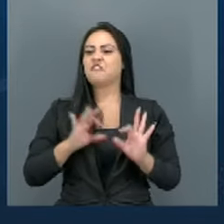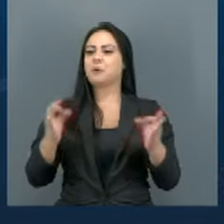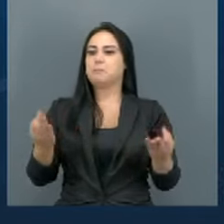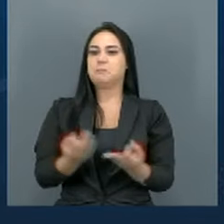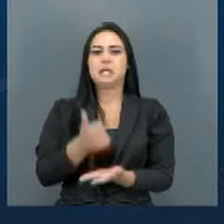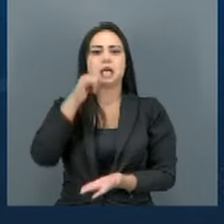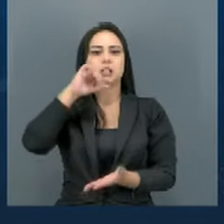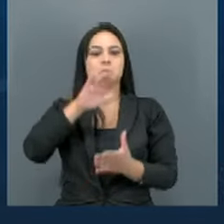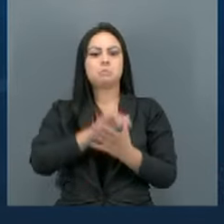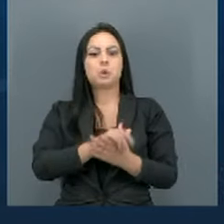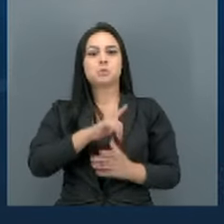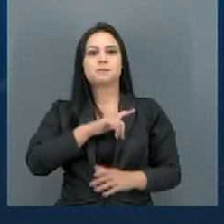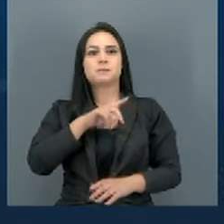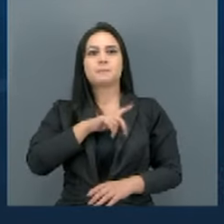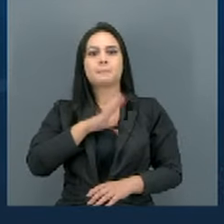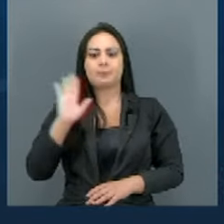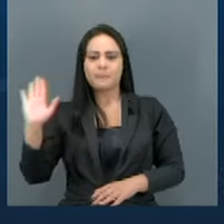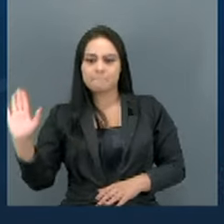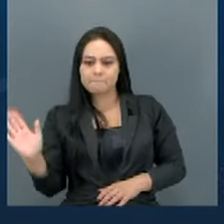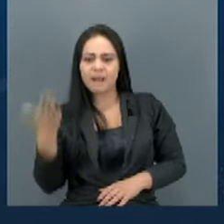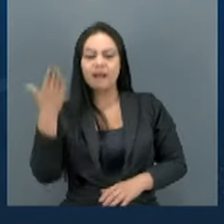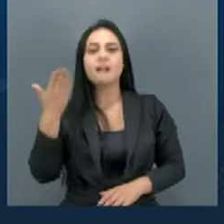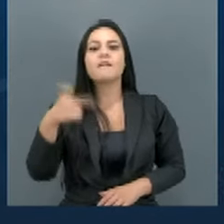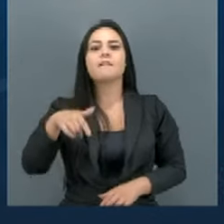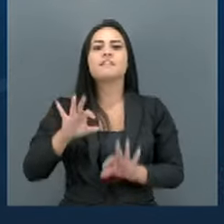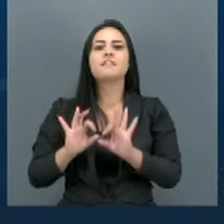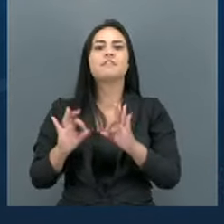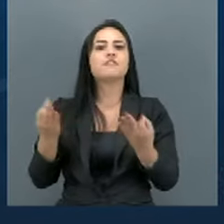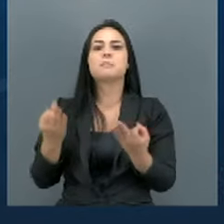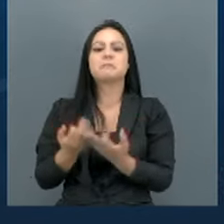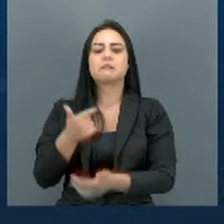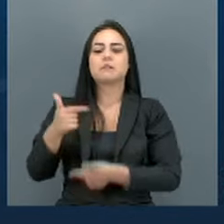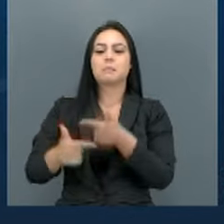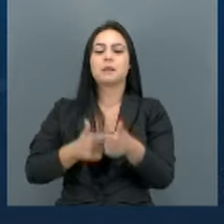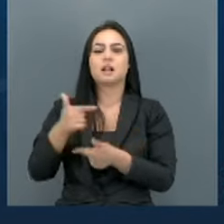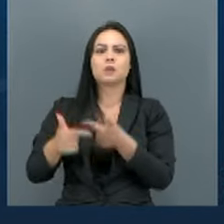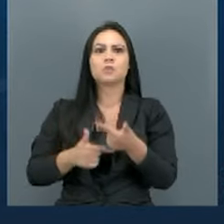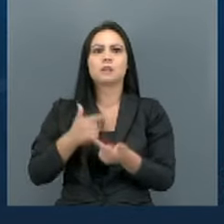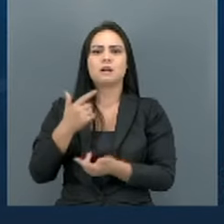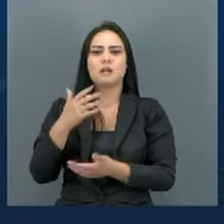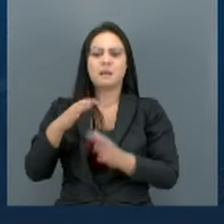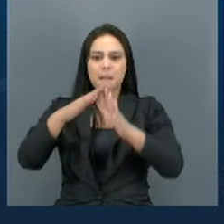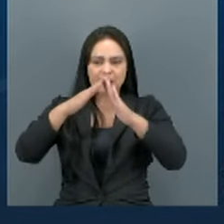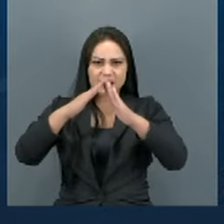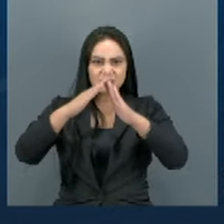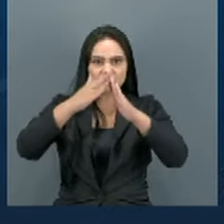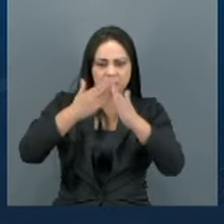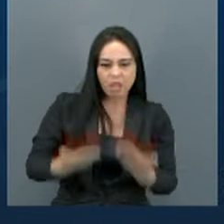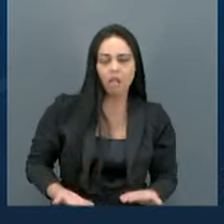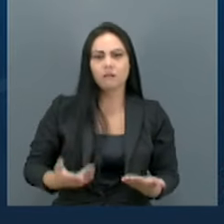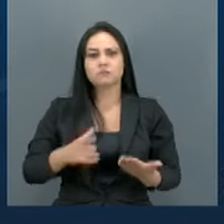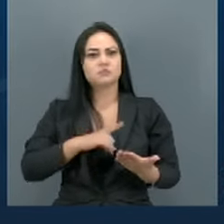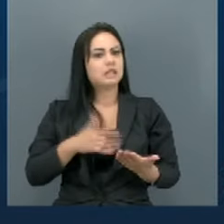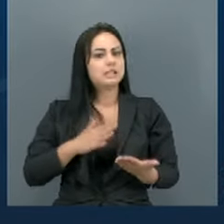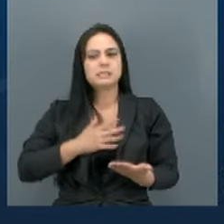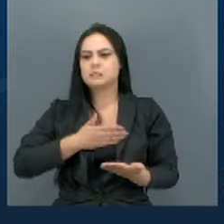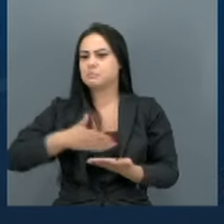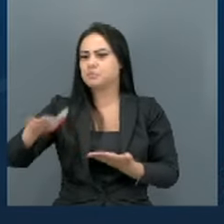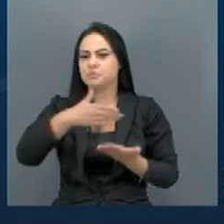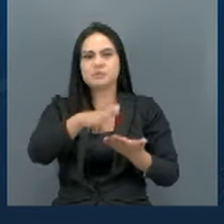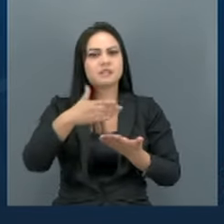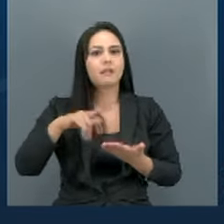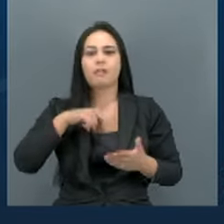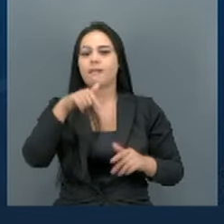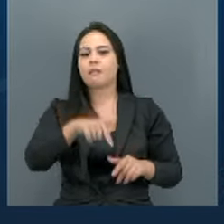filhos, chegar e sentar a mão na orelha de um pai de família trabalhador, derrubar sua casa, expulsar da sua terra um trabalhador